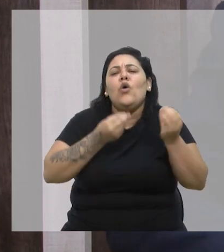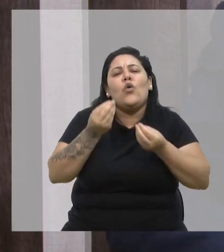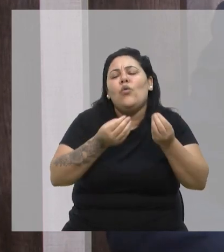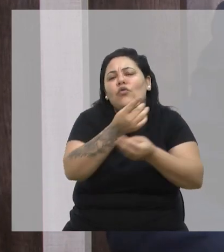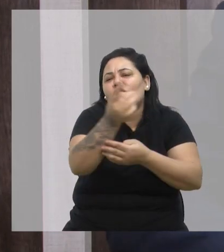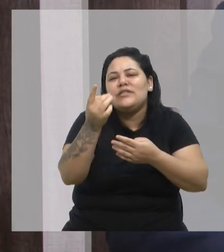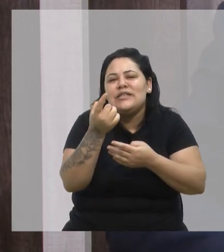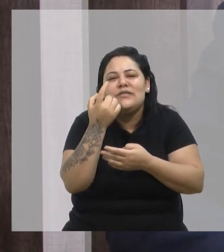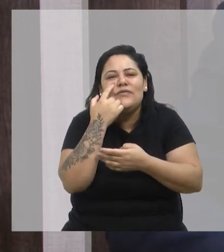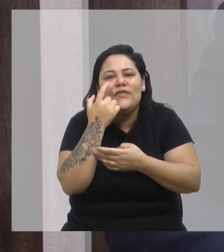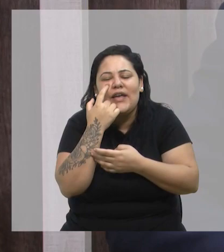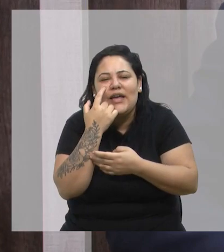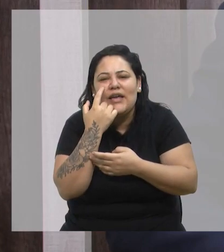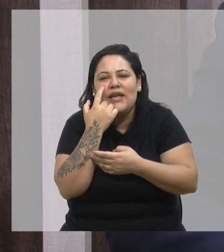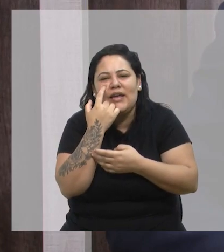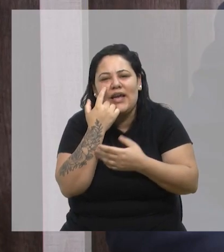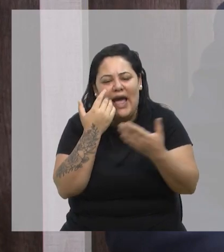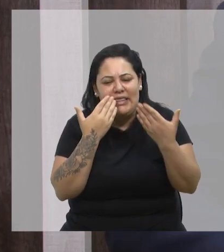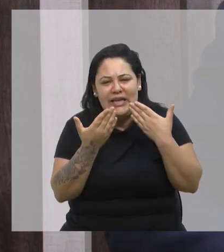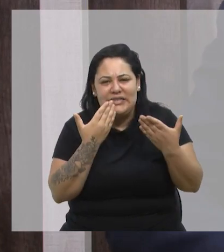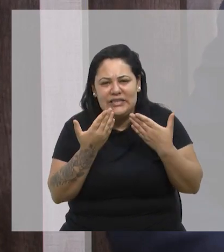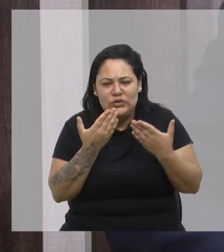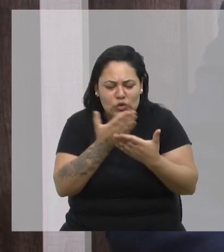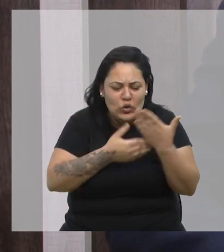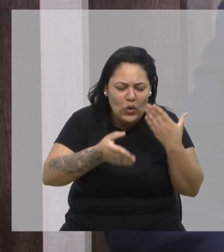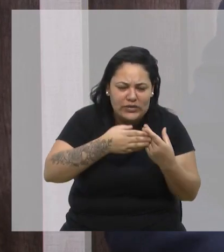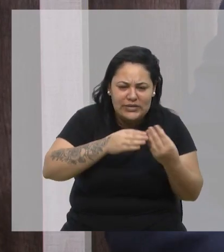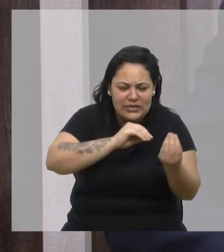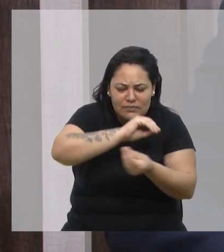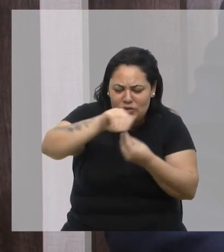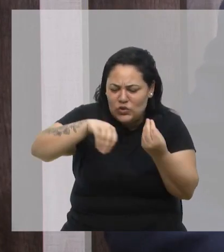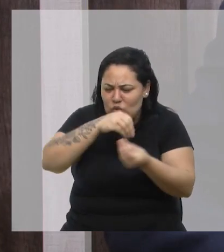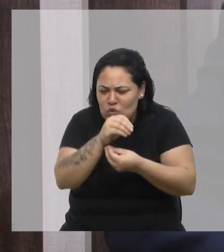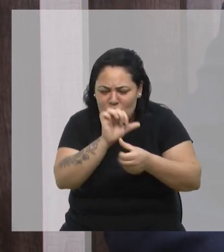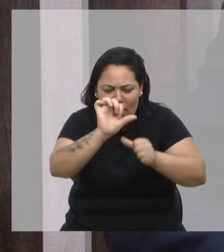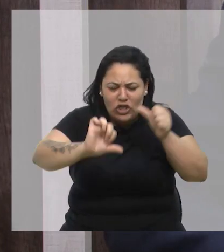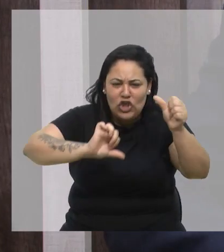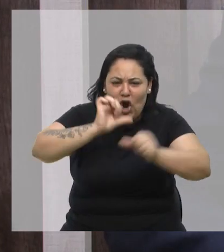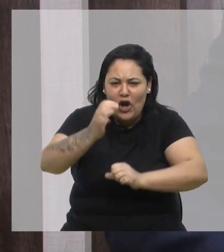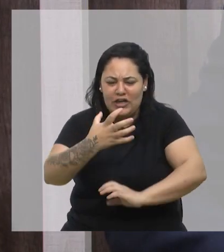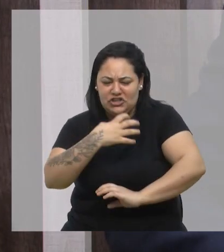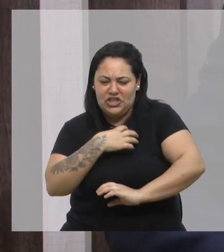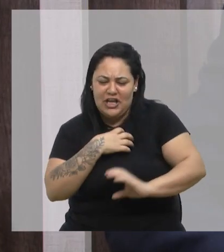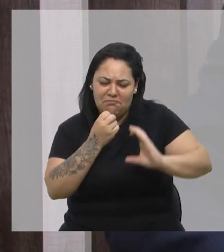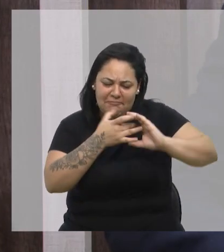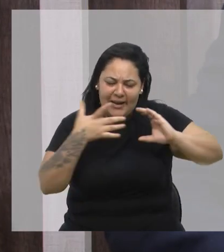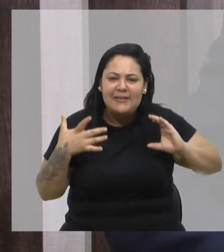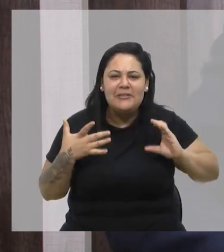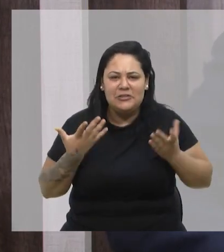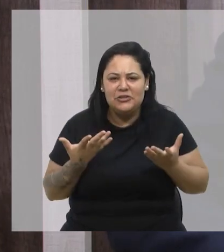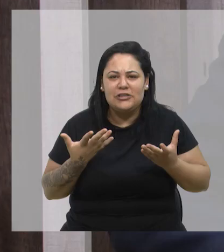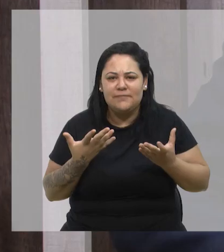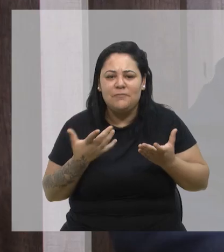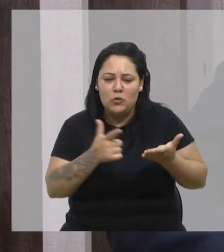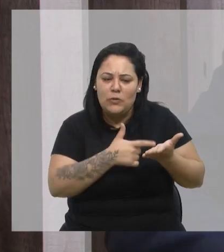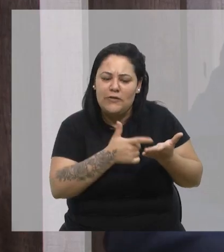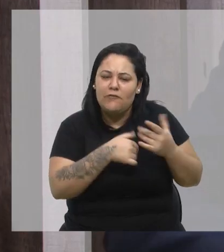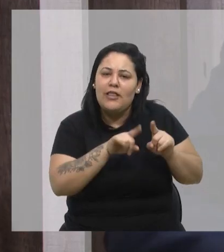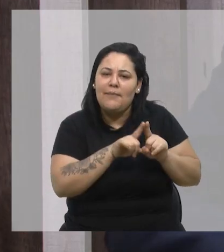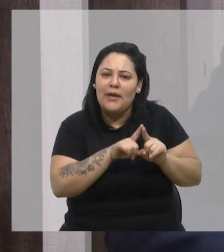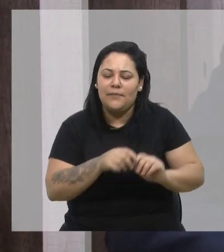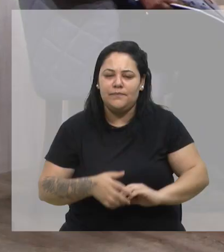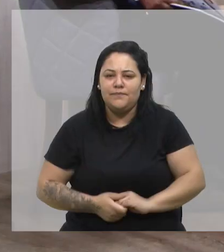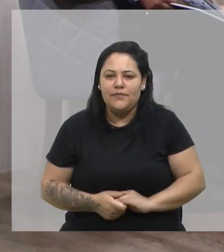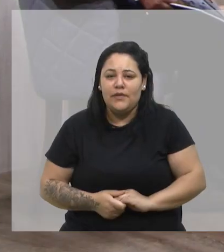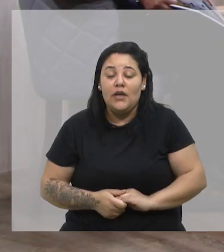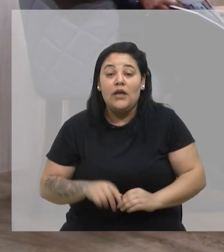partir desse primeiro conto, todas essas ambiguidades e idiosincrasias do Machado por ele mesmo e também na sua